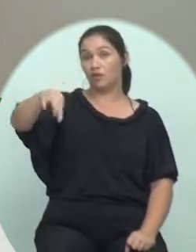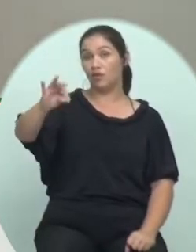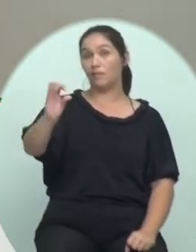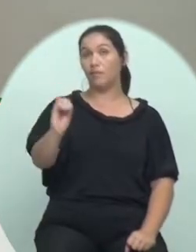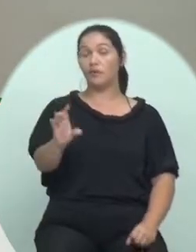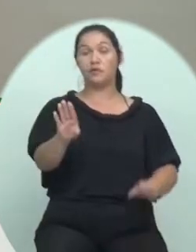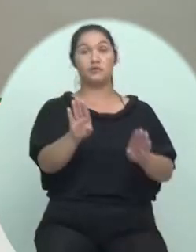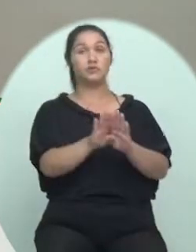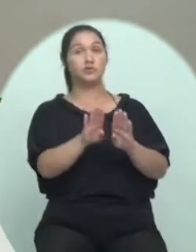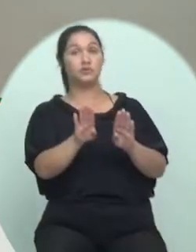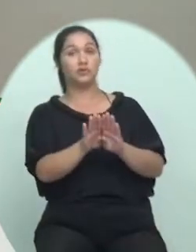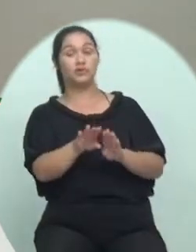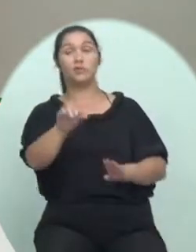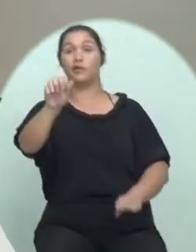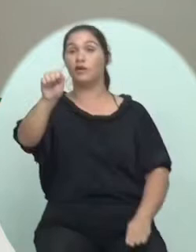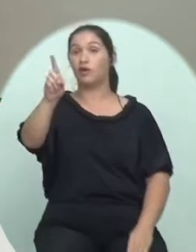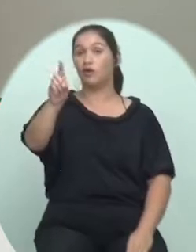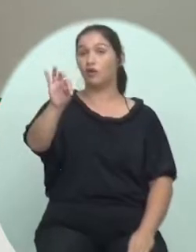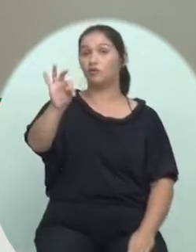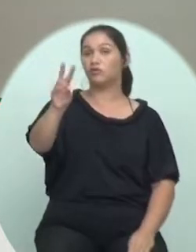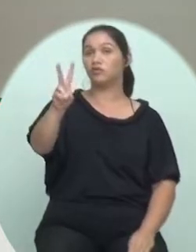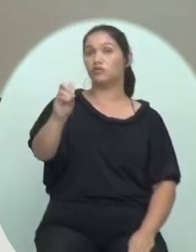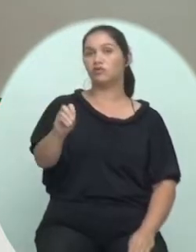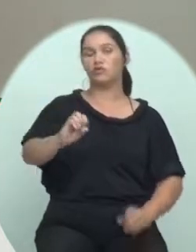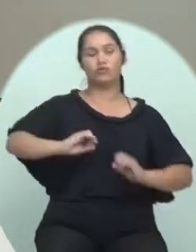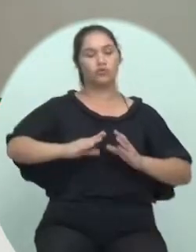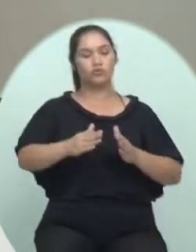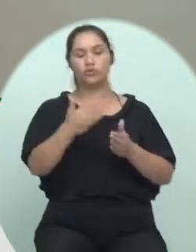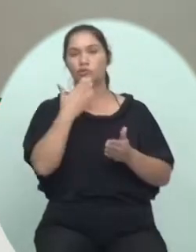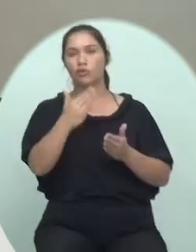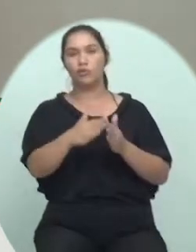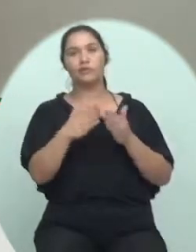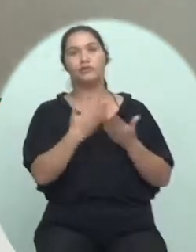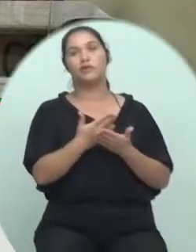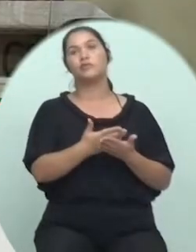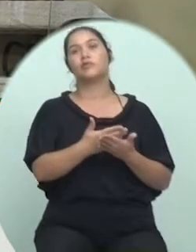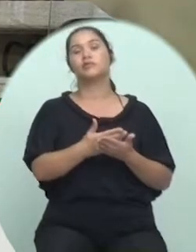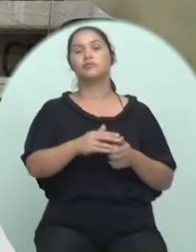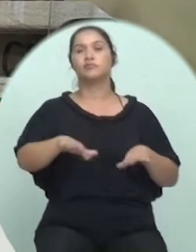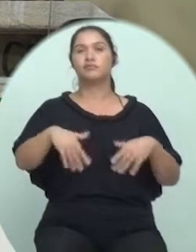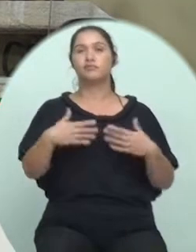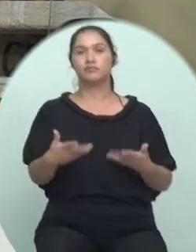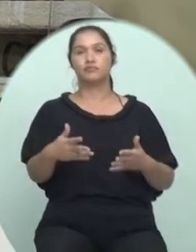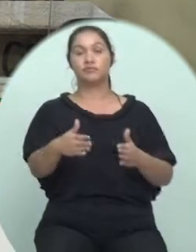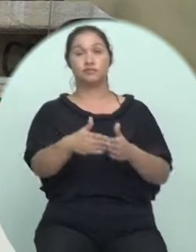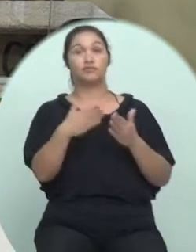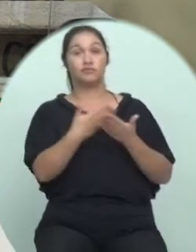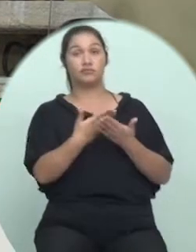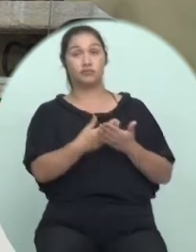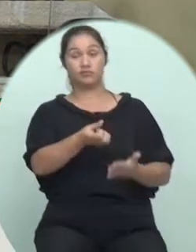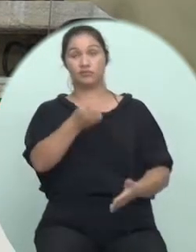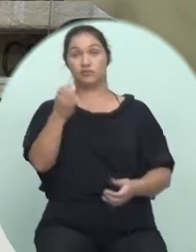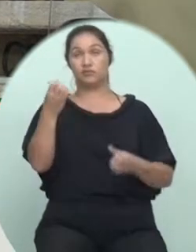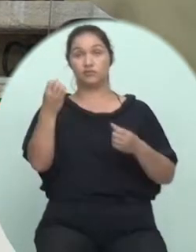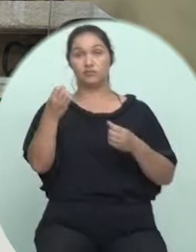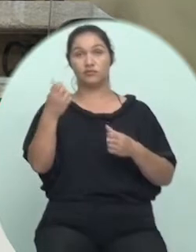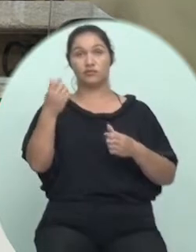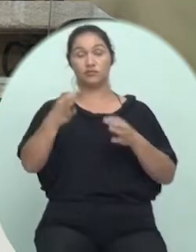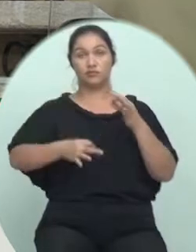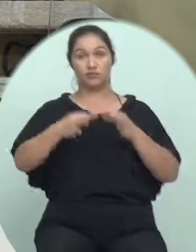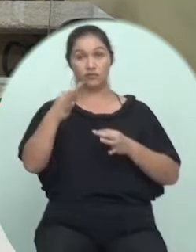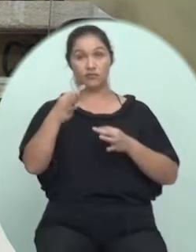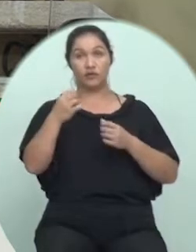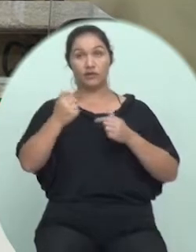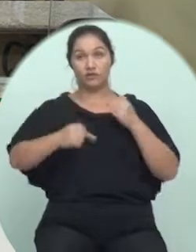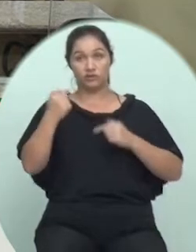as informações conforme prevê o requerimento 5 dessa casa. Muito obrigado, senhor presidente. O requerimento continua em discussão. Não havendo